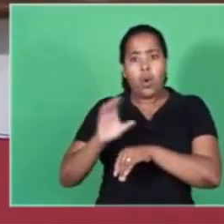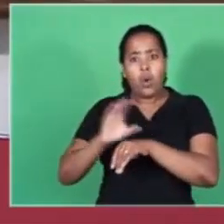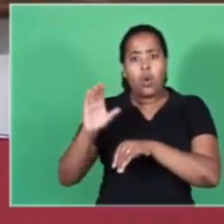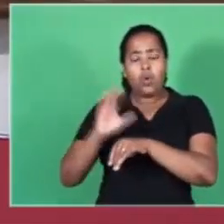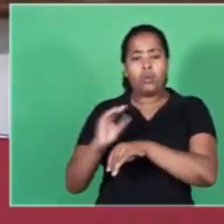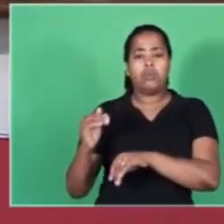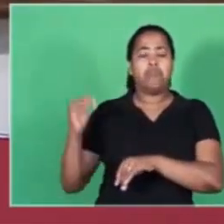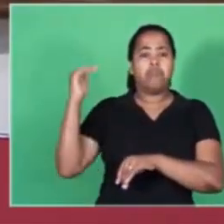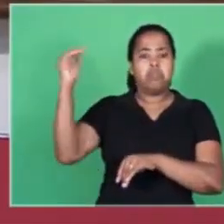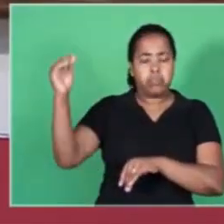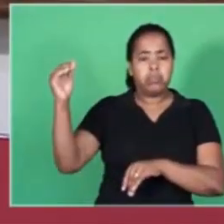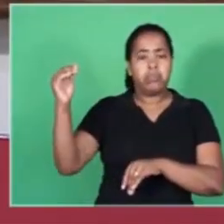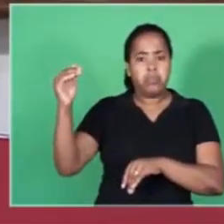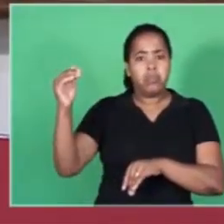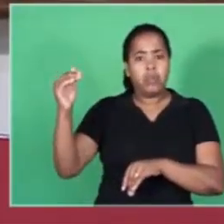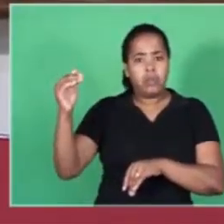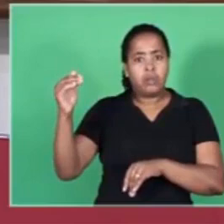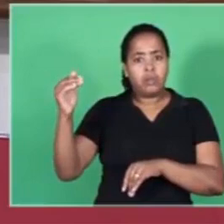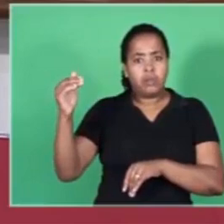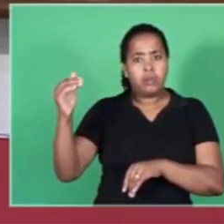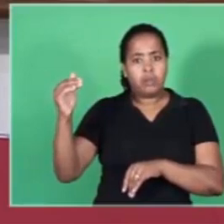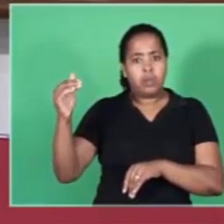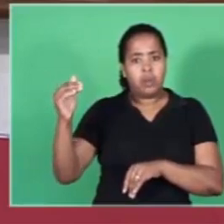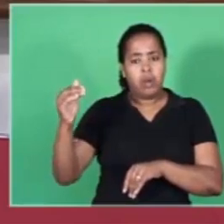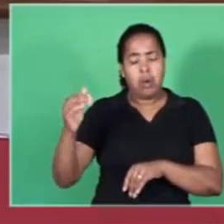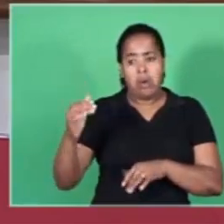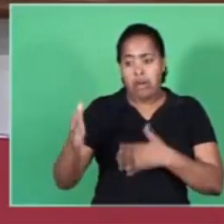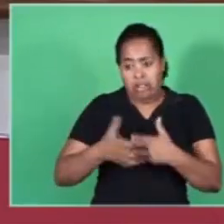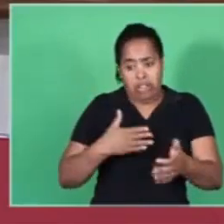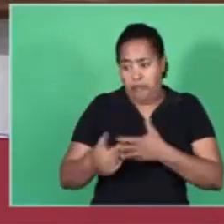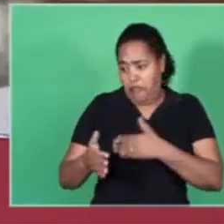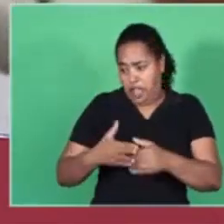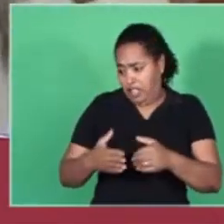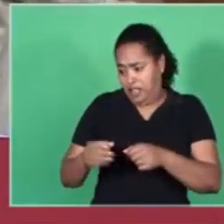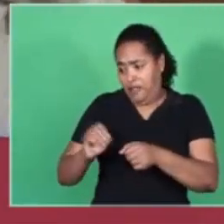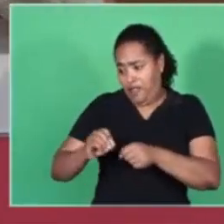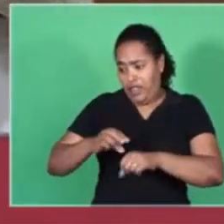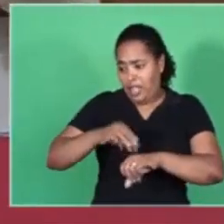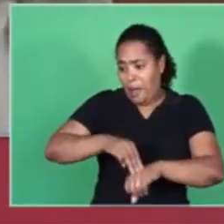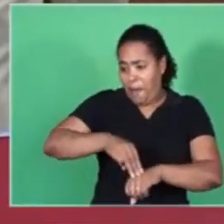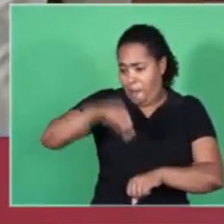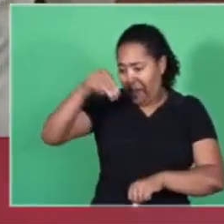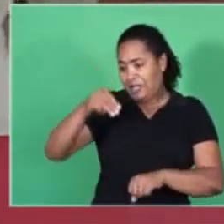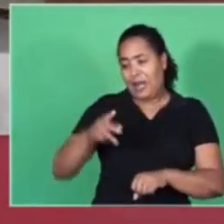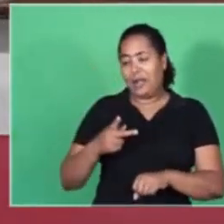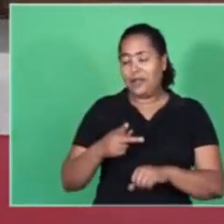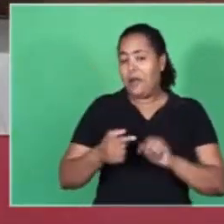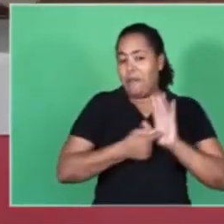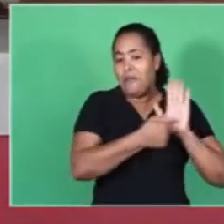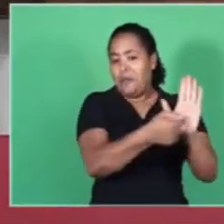E talvez vá defender até tese de mestrado para dizer que Jesus não existe. Oh, desculpe, Luiz Eugênio.